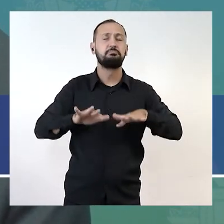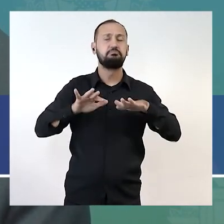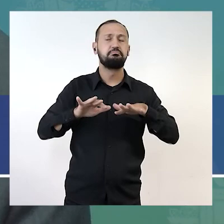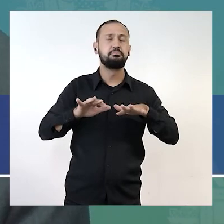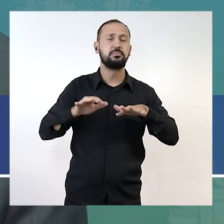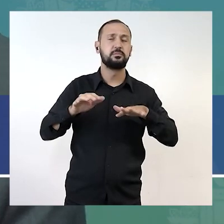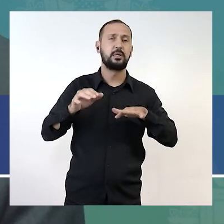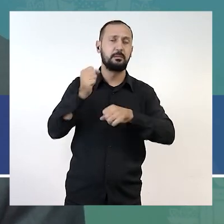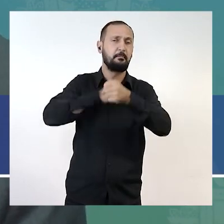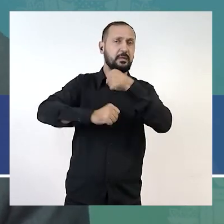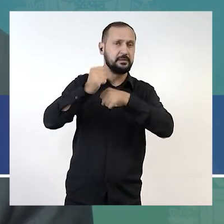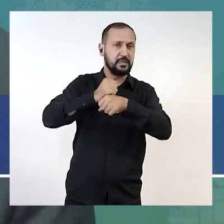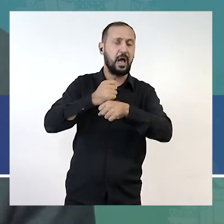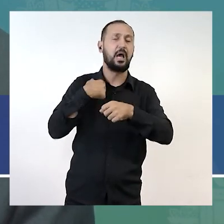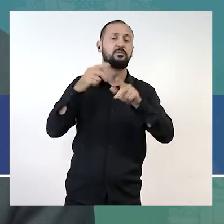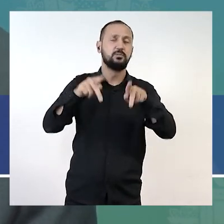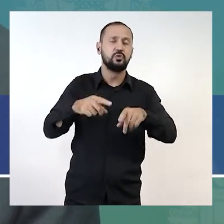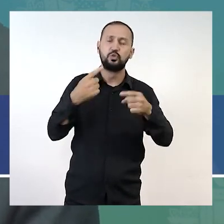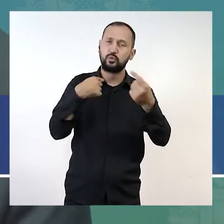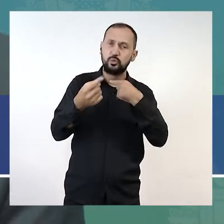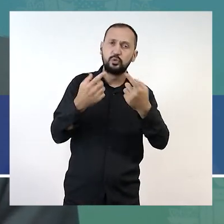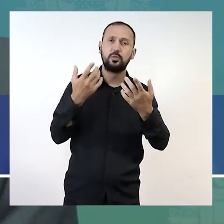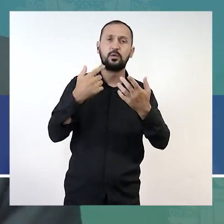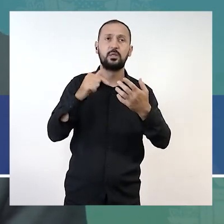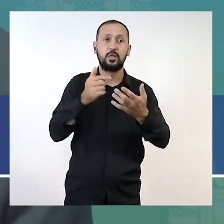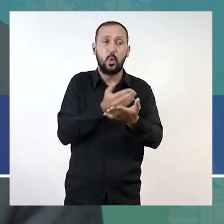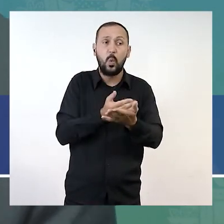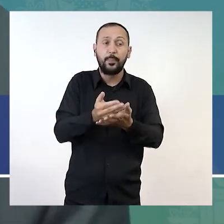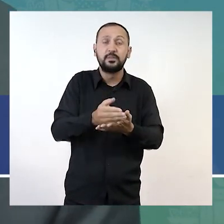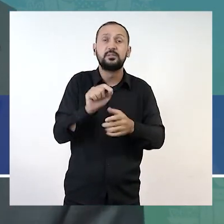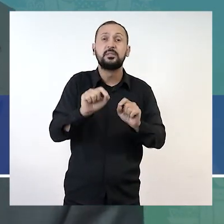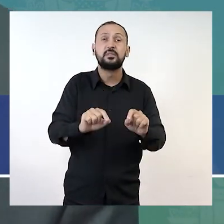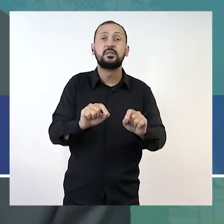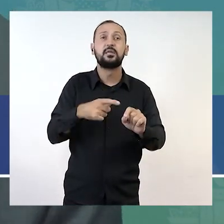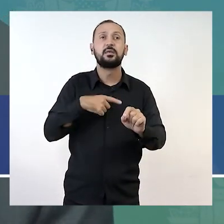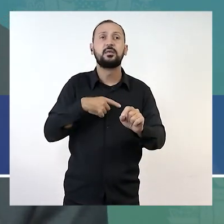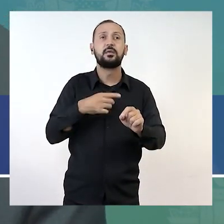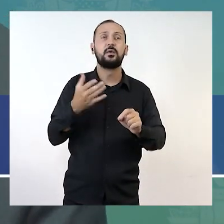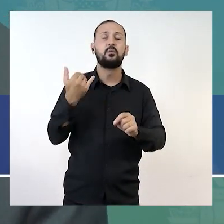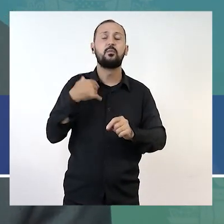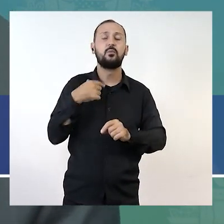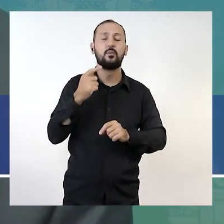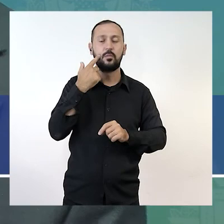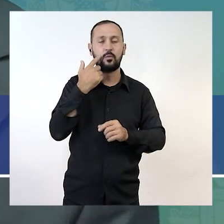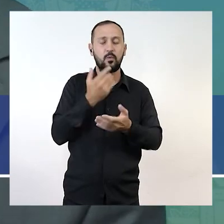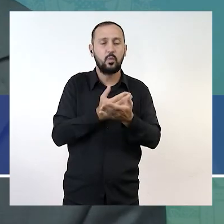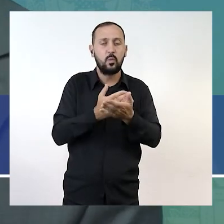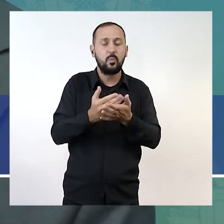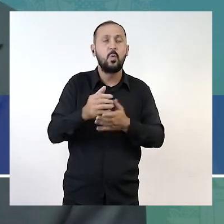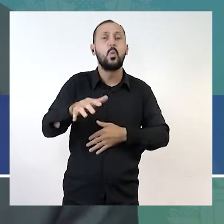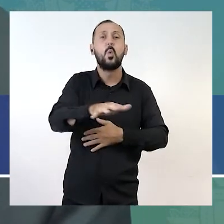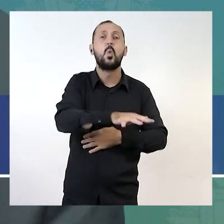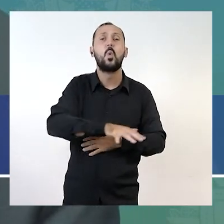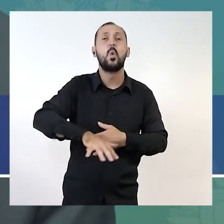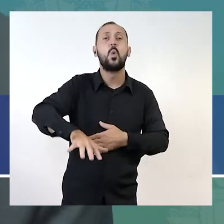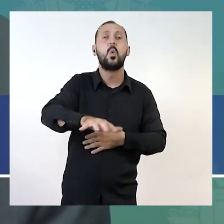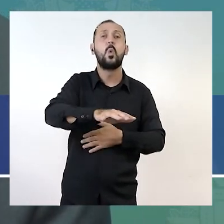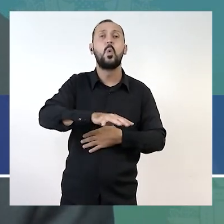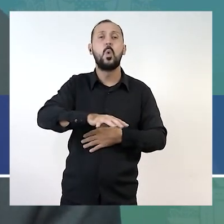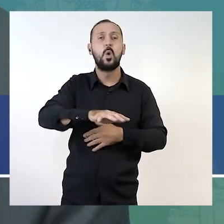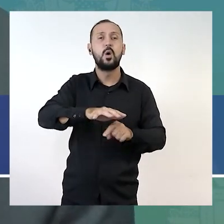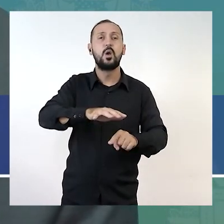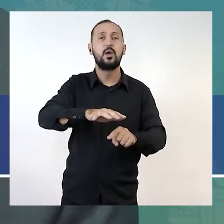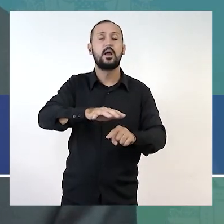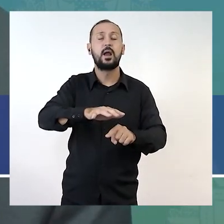uma audiência pública no ano passado, esta casa ingressou no processo uma expressão latina como amicus curiae,